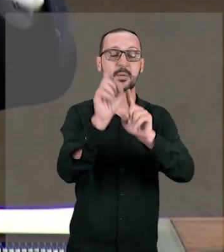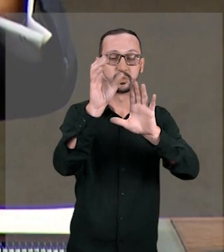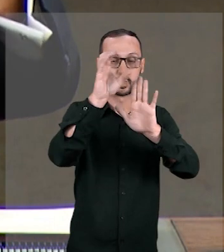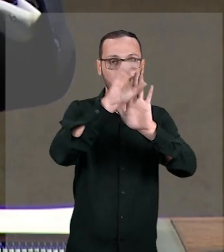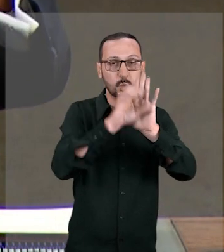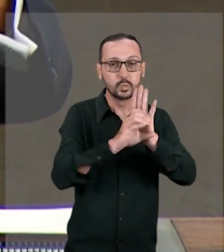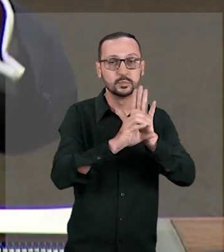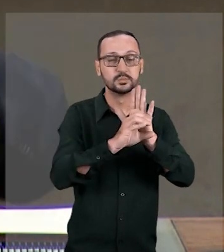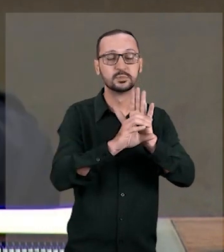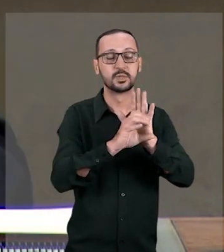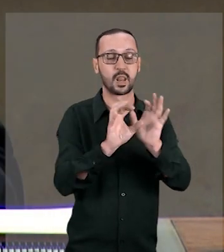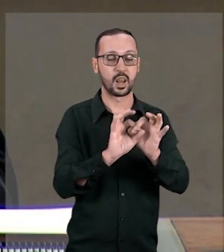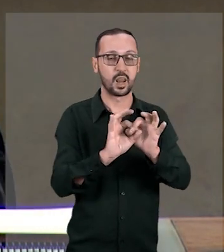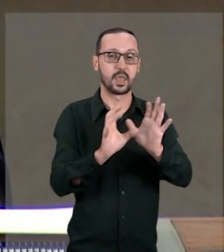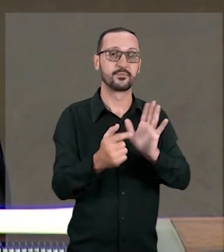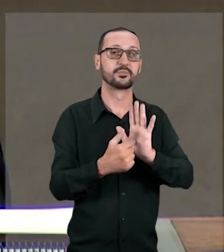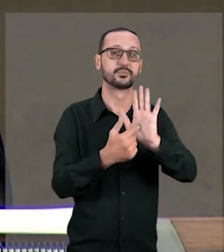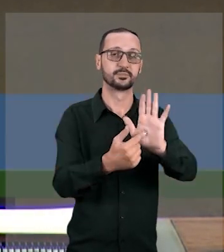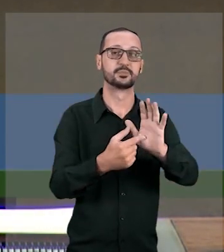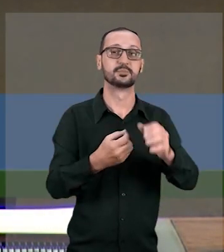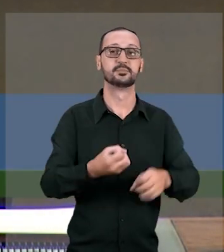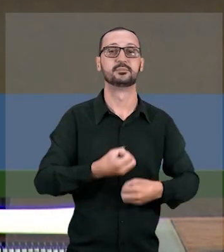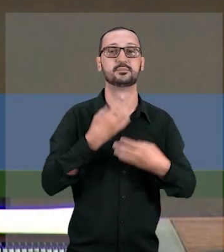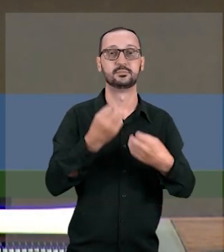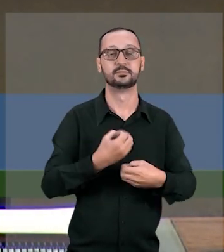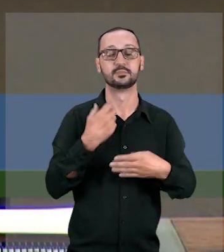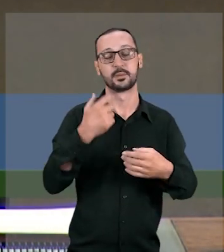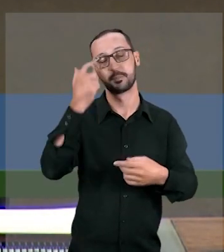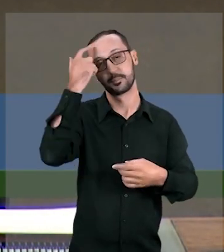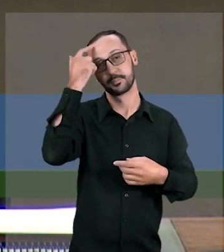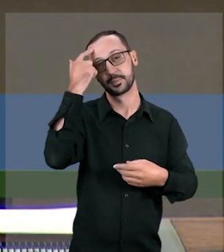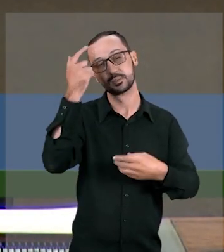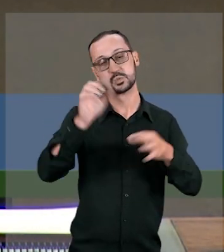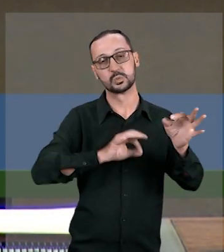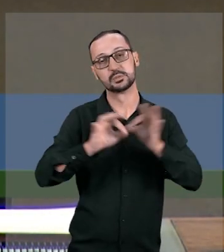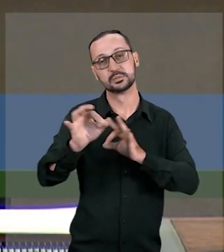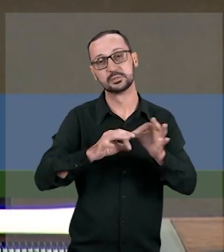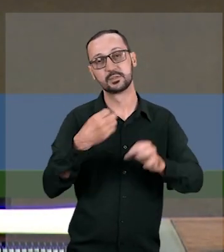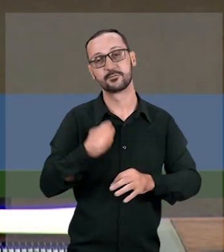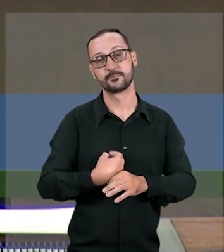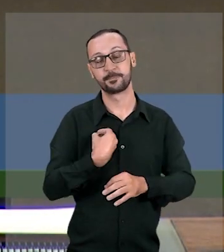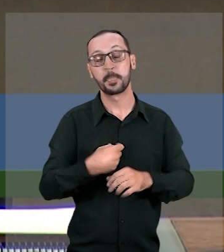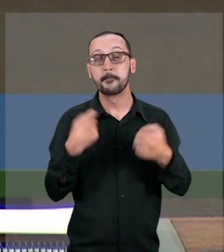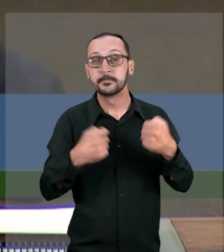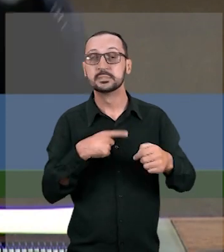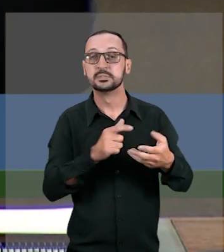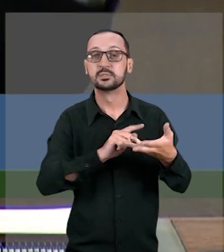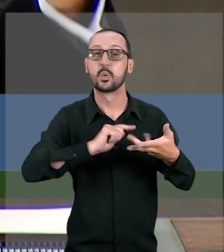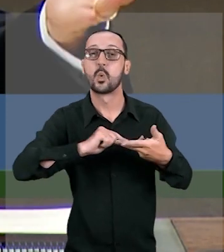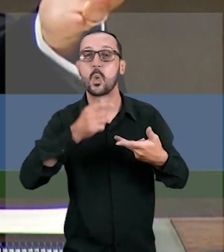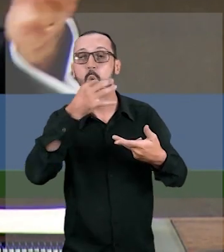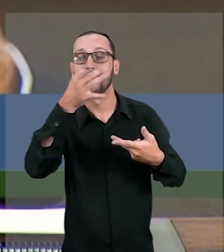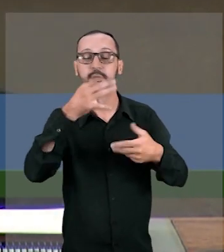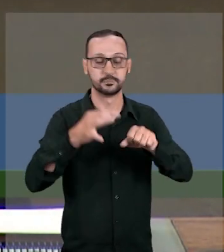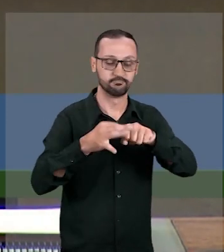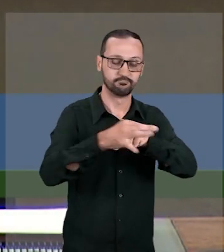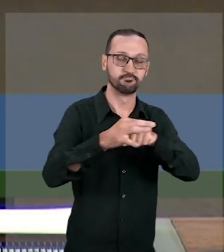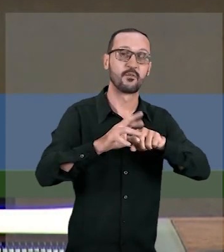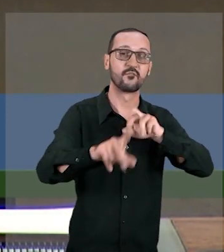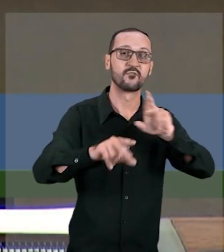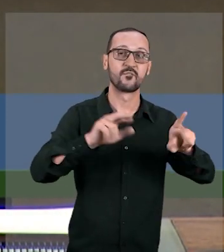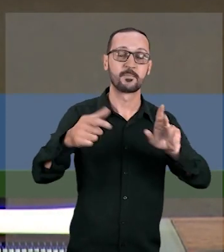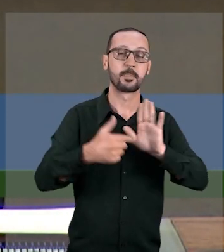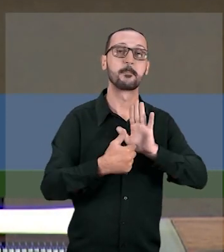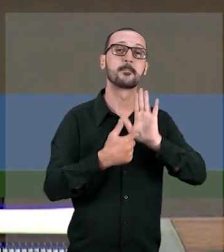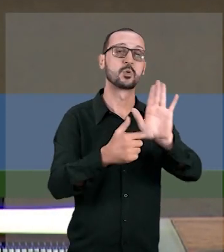das expressões livremente manifestadas, modo como eu penso a vida, deve ser rebatido com outras opiniões